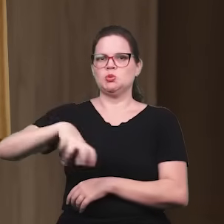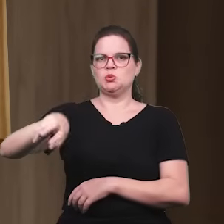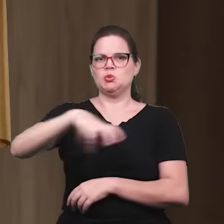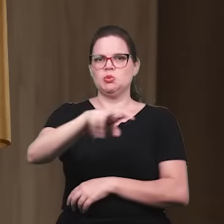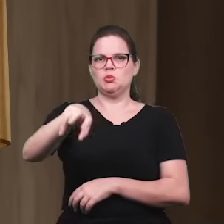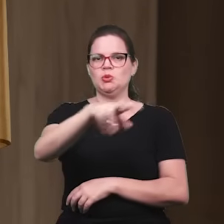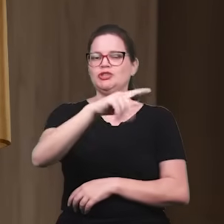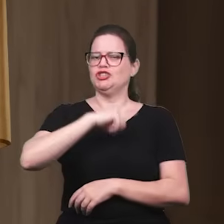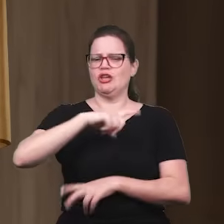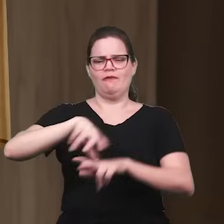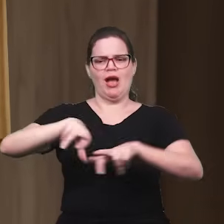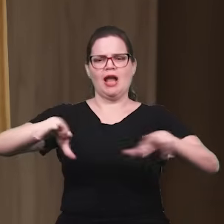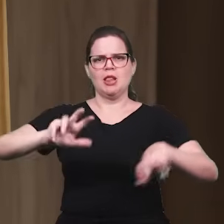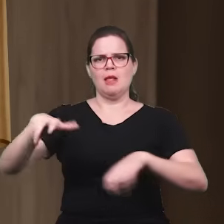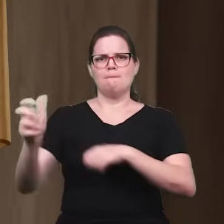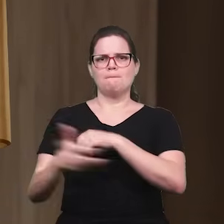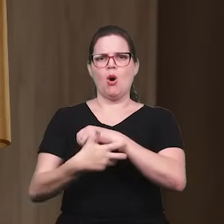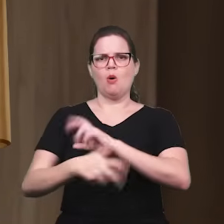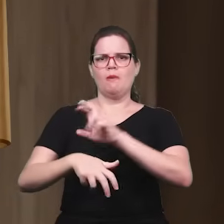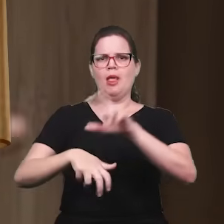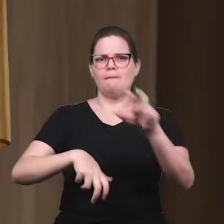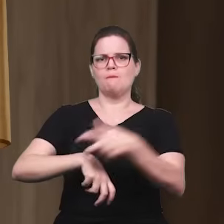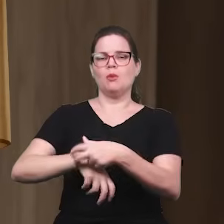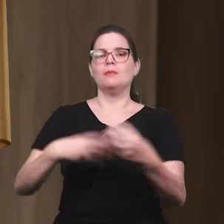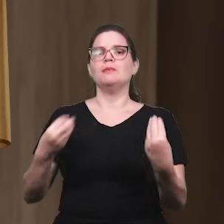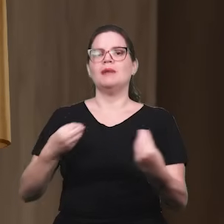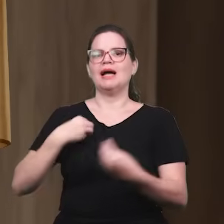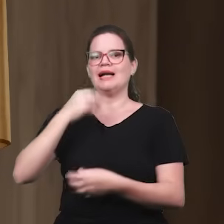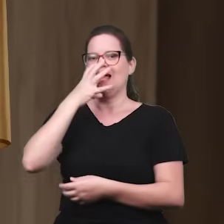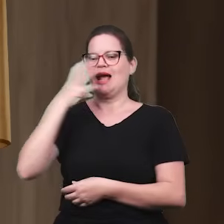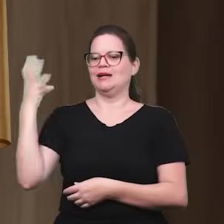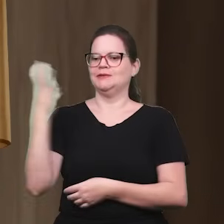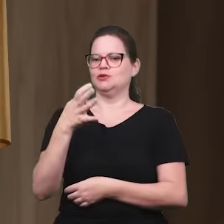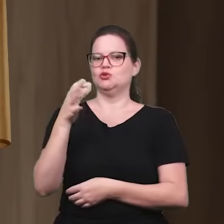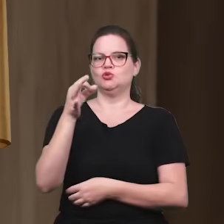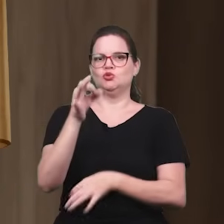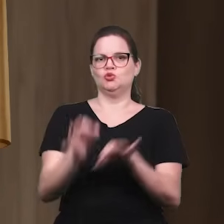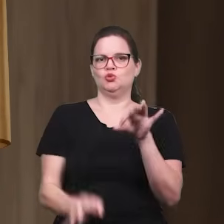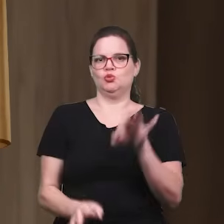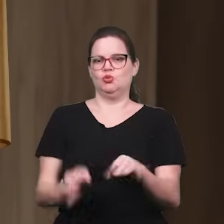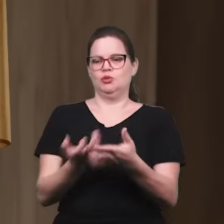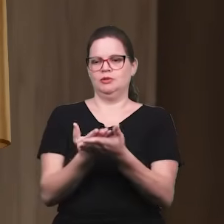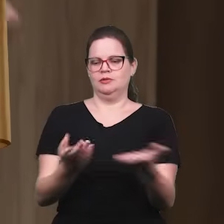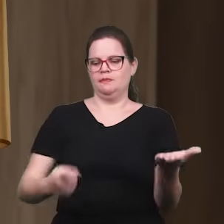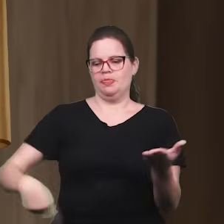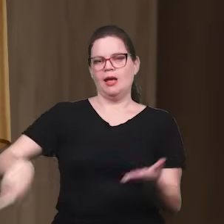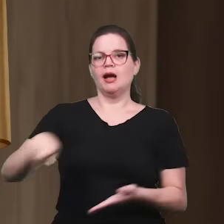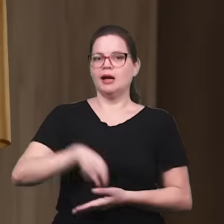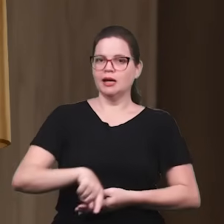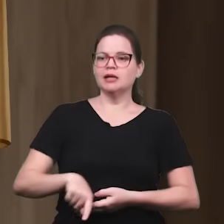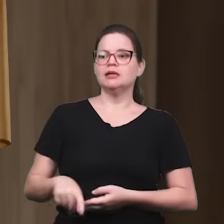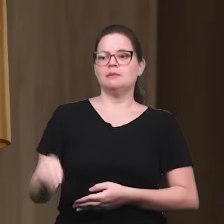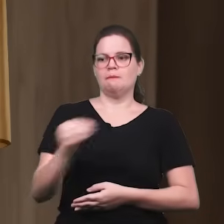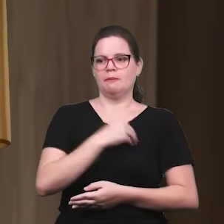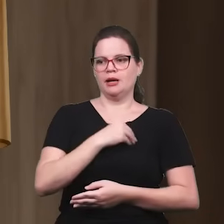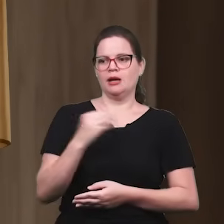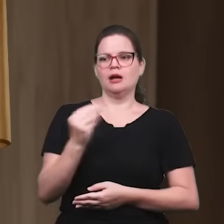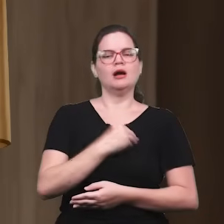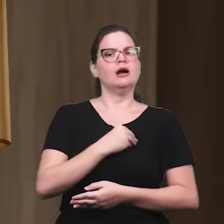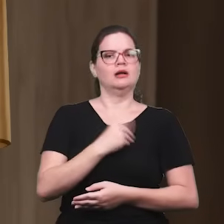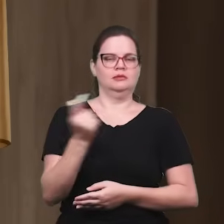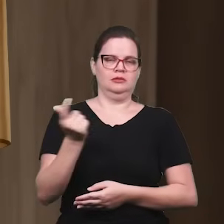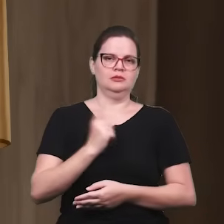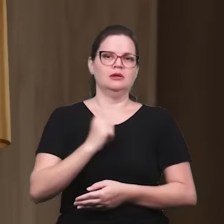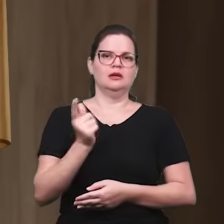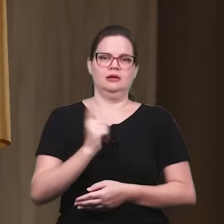para dar um castigo àqueles que agiram com